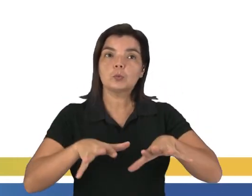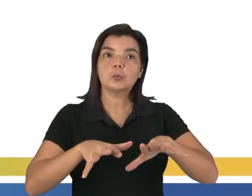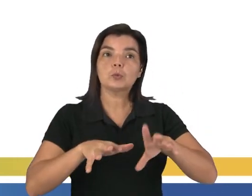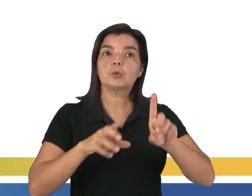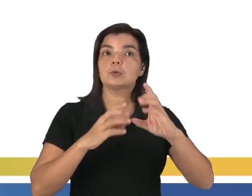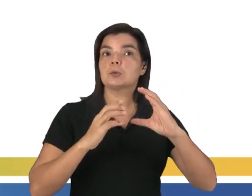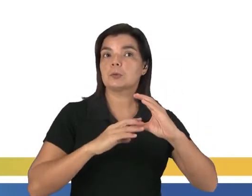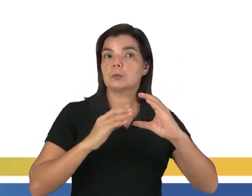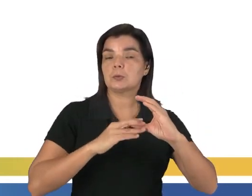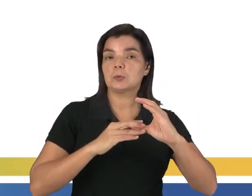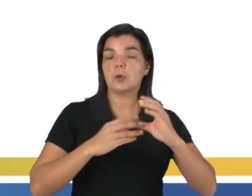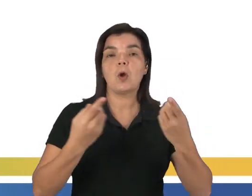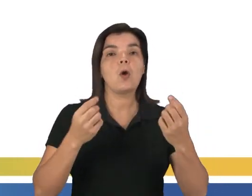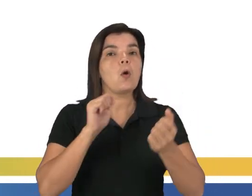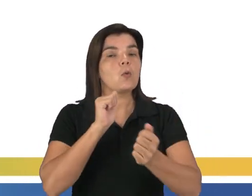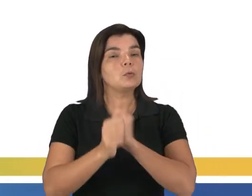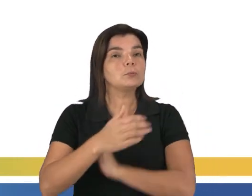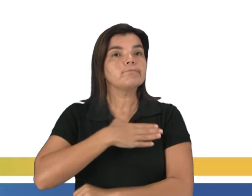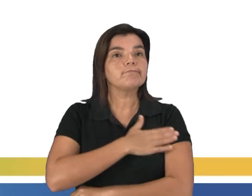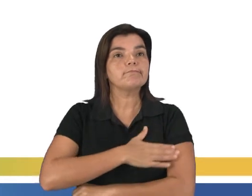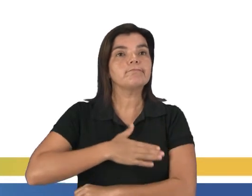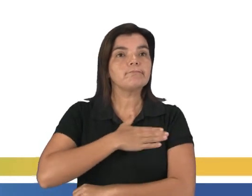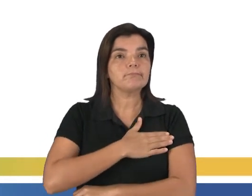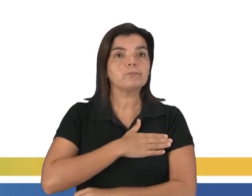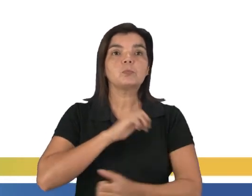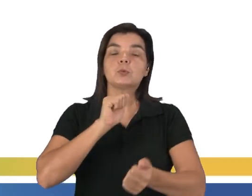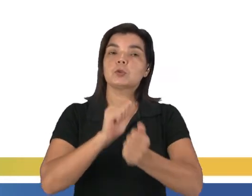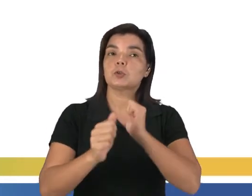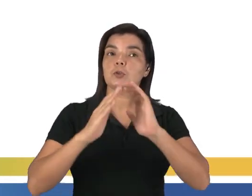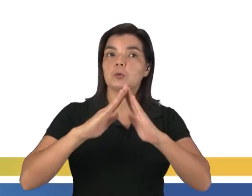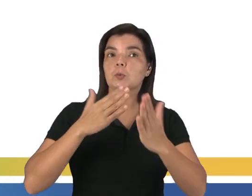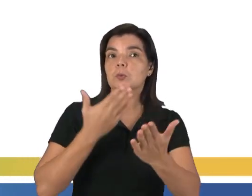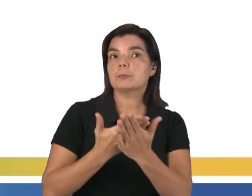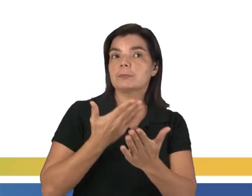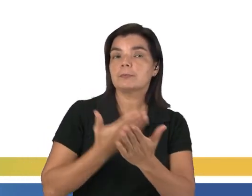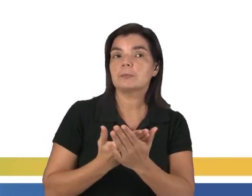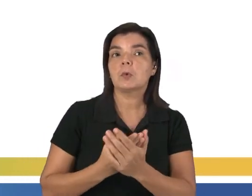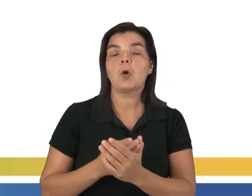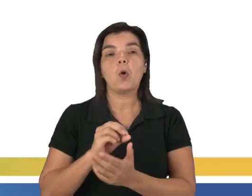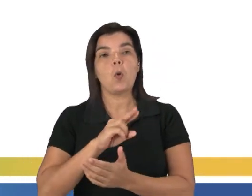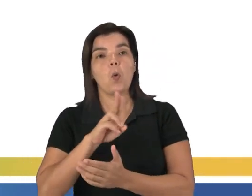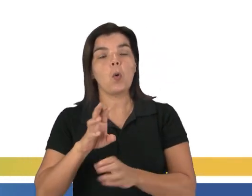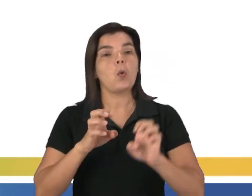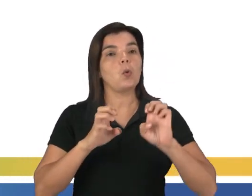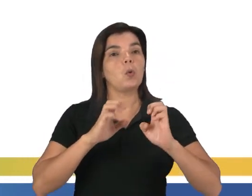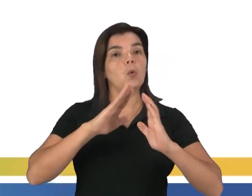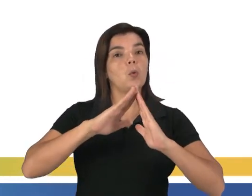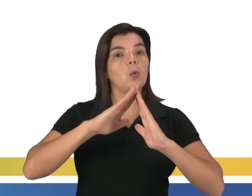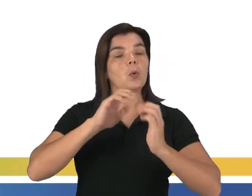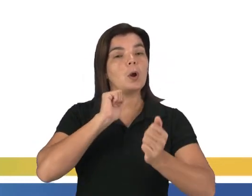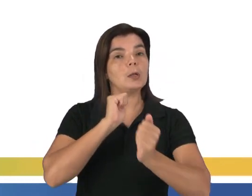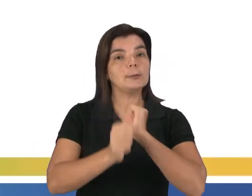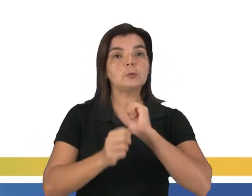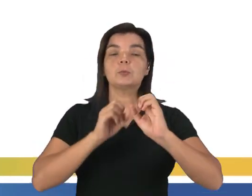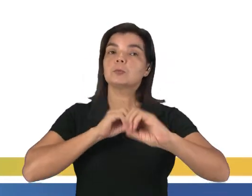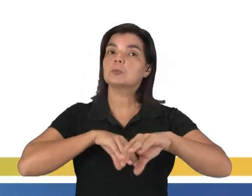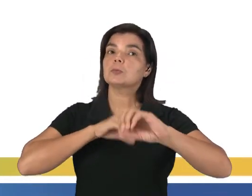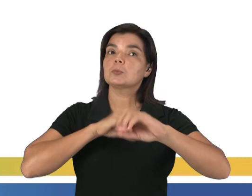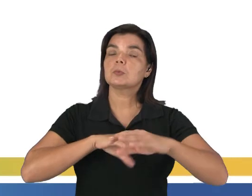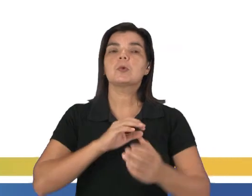inclusão, C, esporte de lazer, D, esporte na escola ou E, esporte